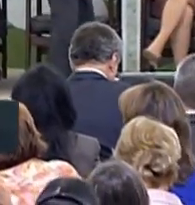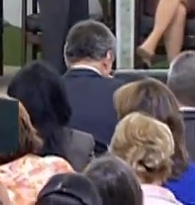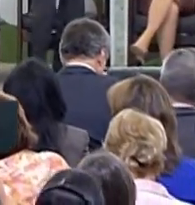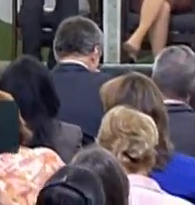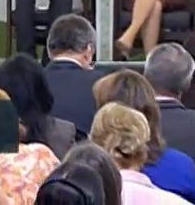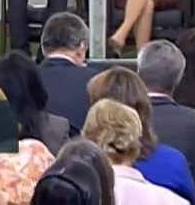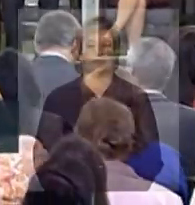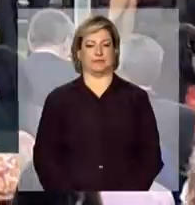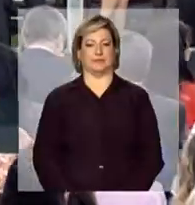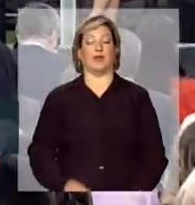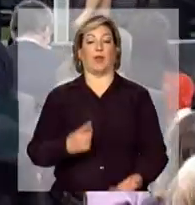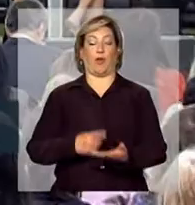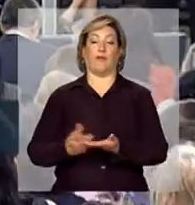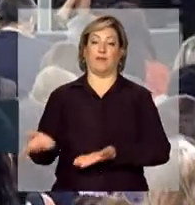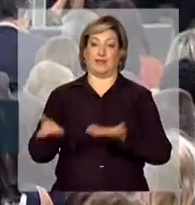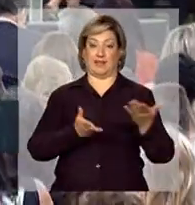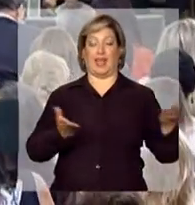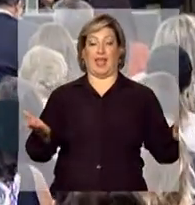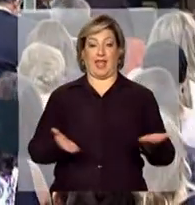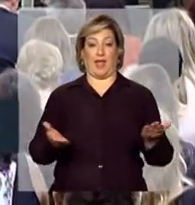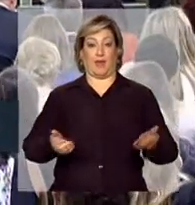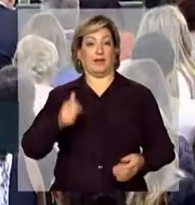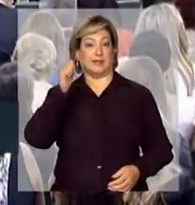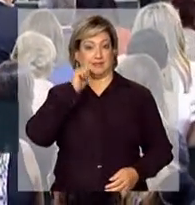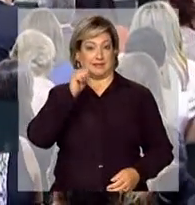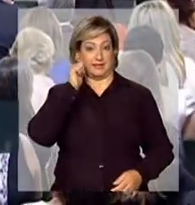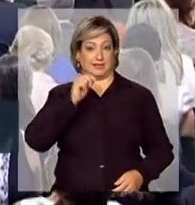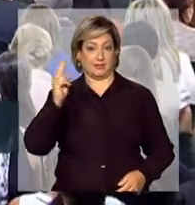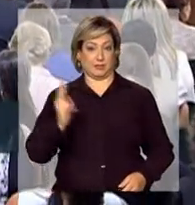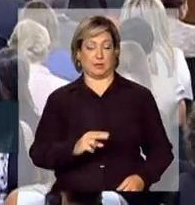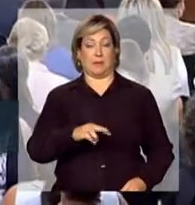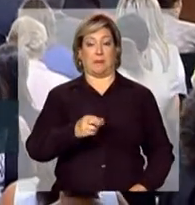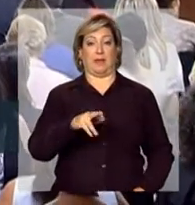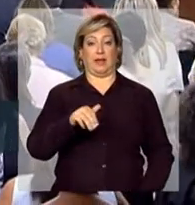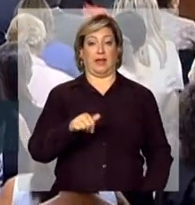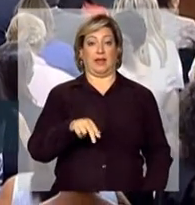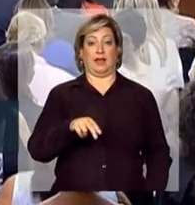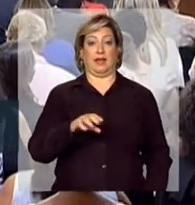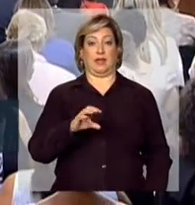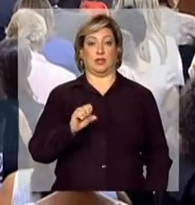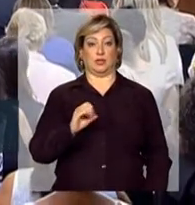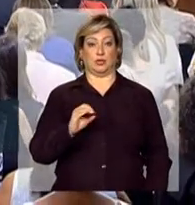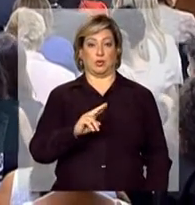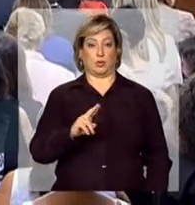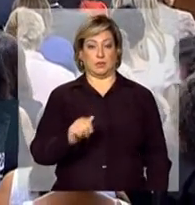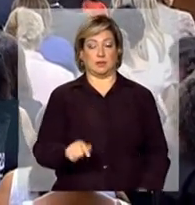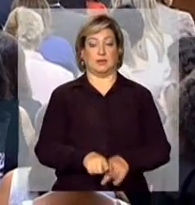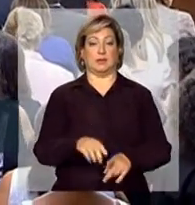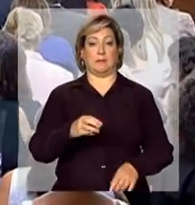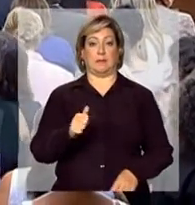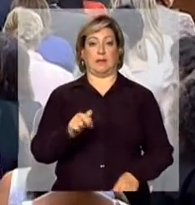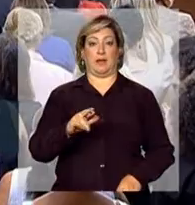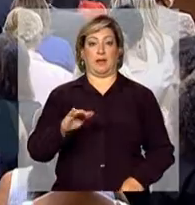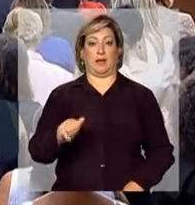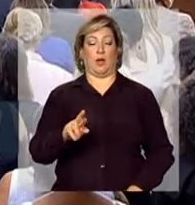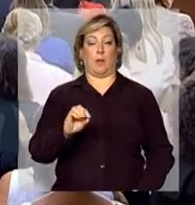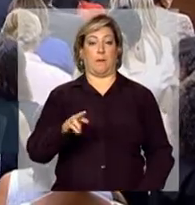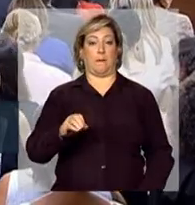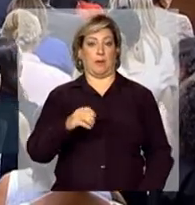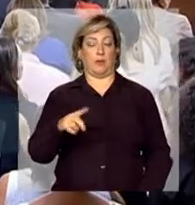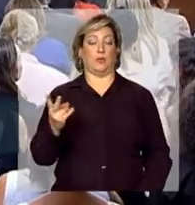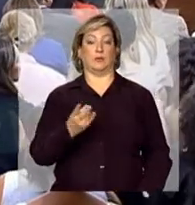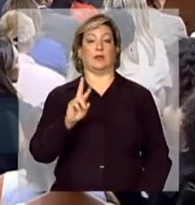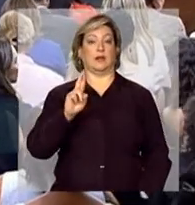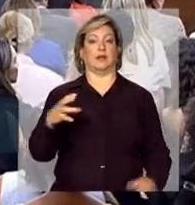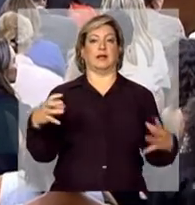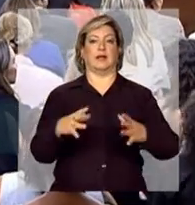e convidamos agora as senhoras Maria das Neves Caldas e Sousa e Maria Marly de Almeida Romão